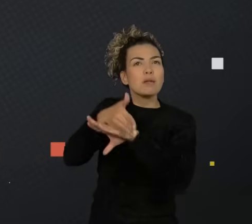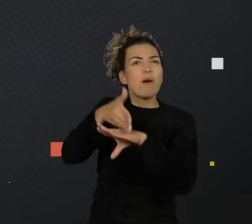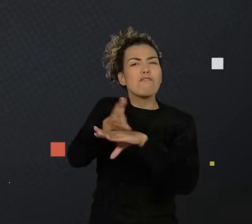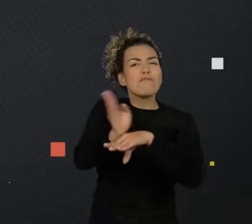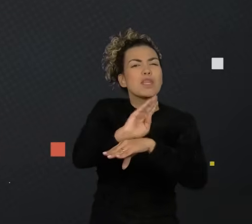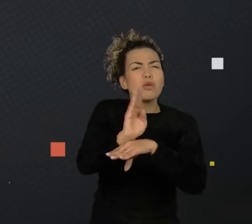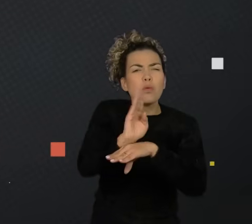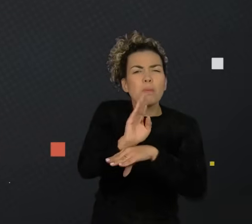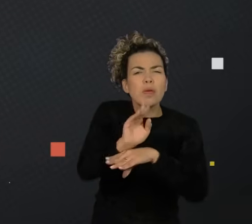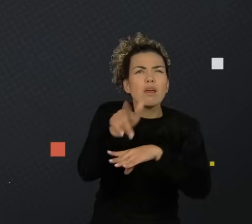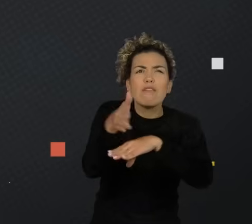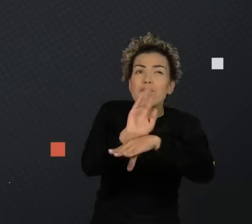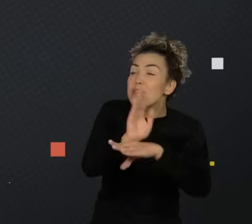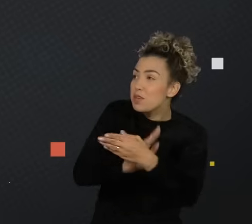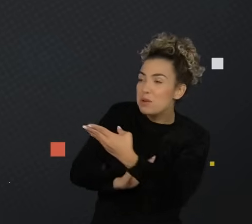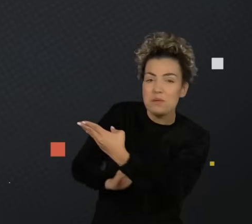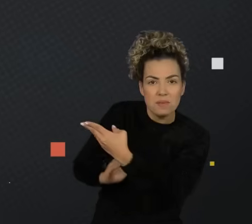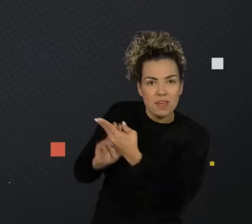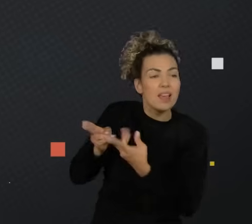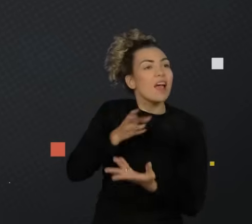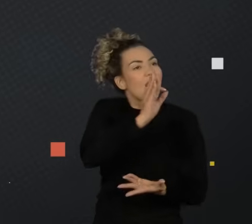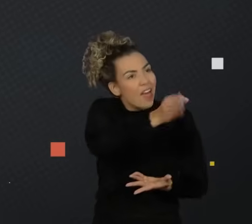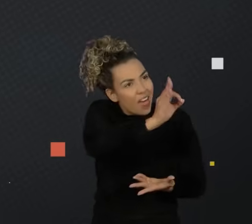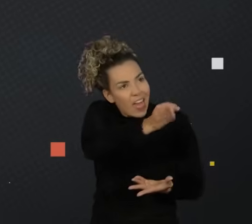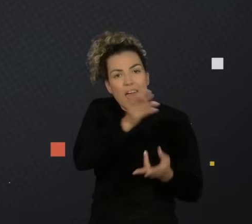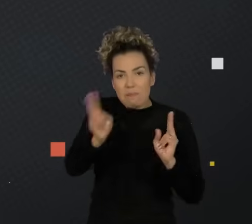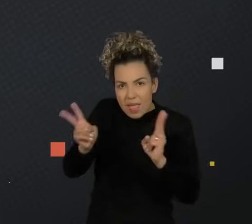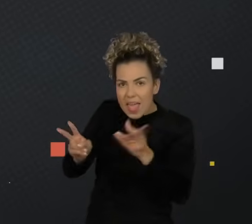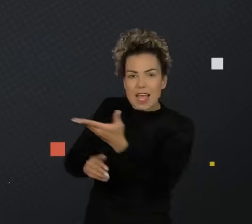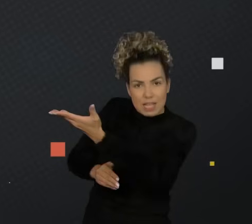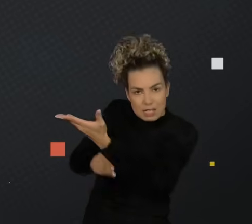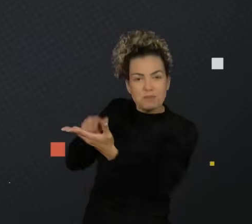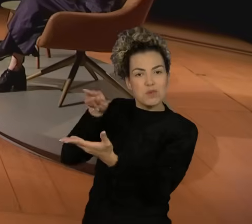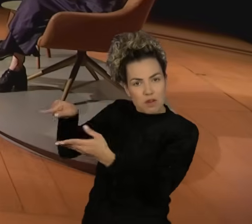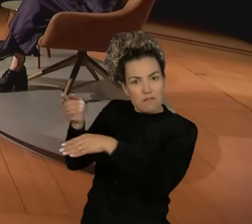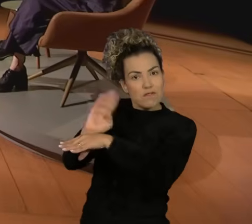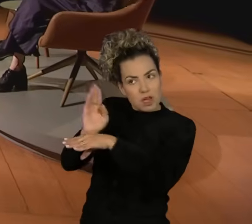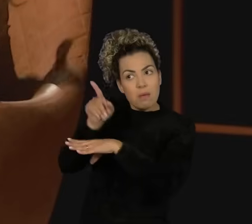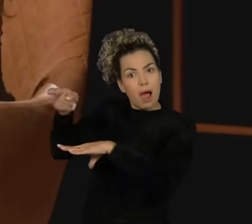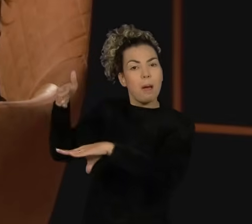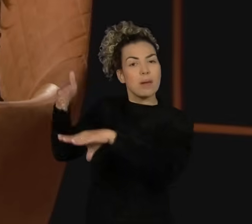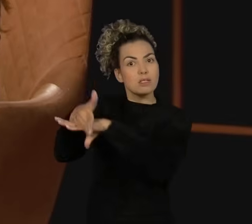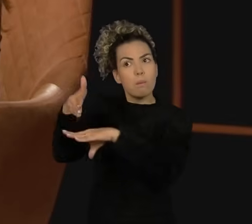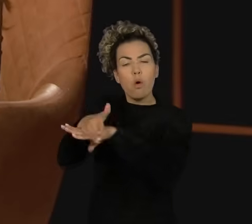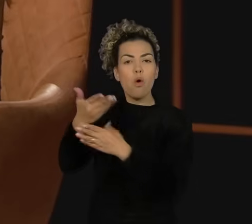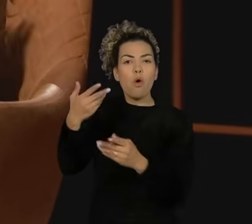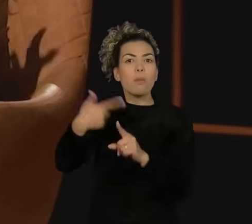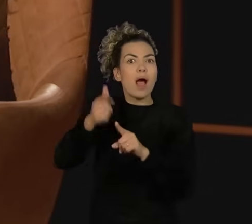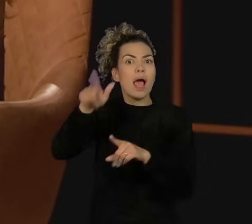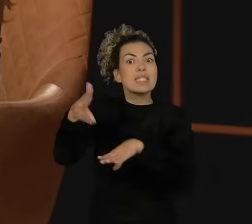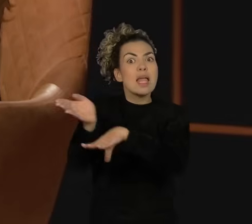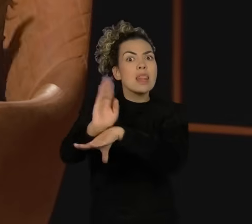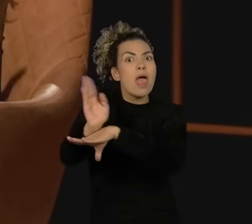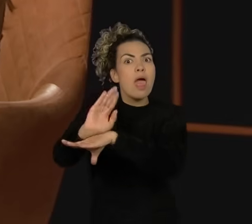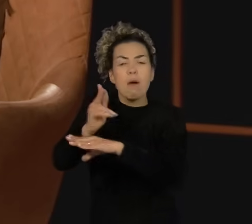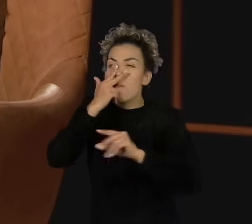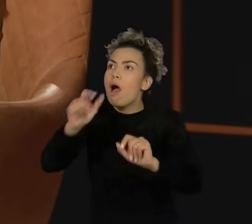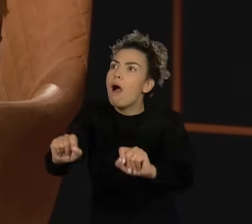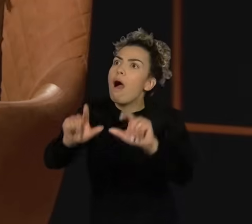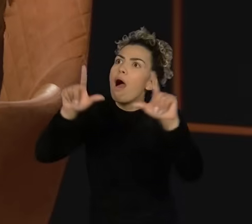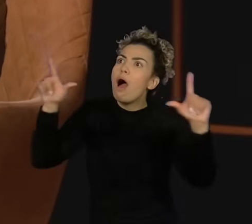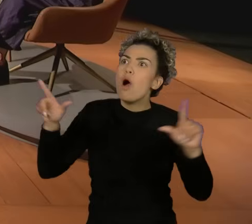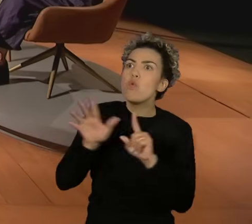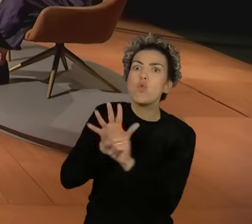o... Carlota Joaquina? o Carlota Joaquina, que foi um estouro, o retorno, a retomada do